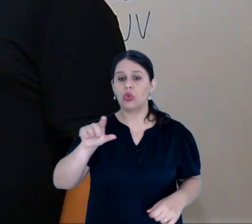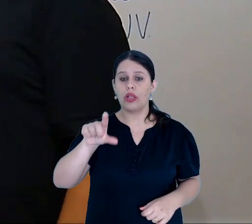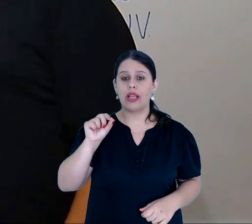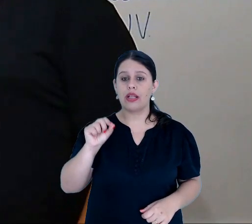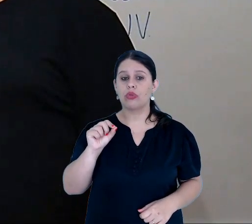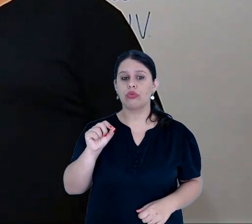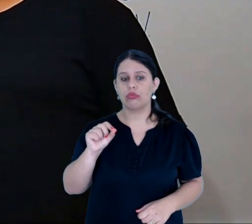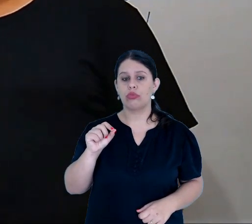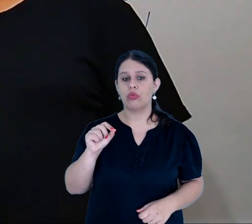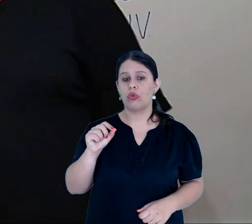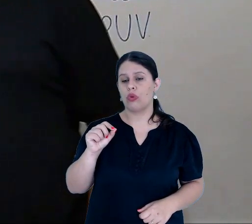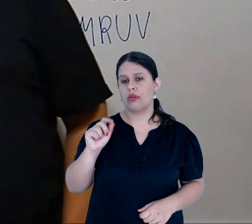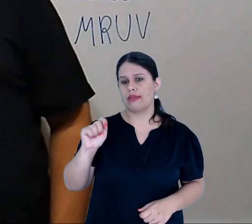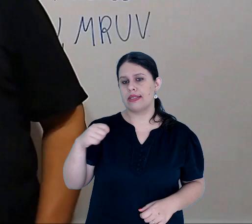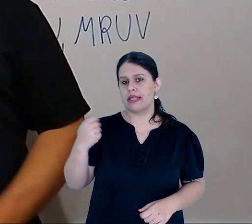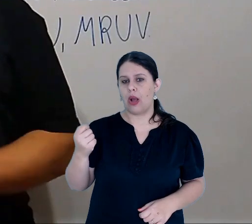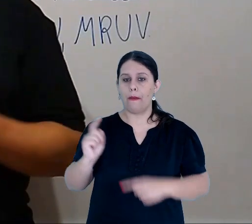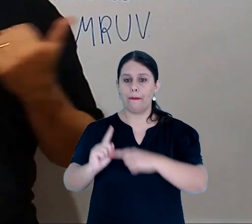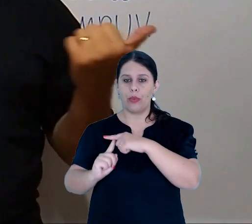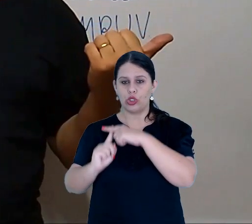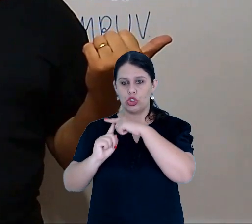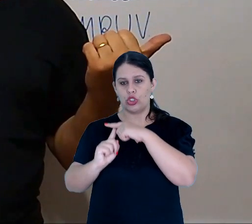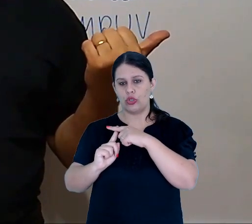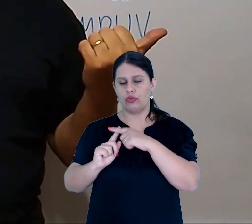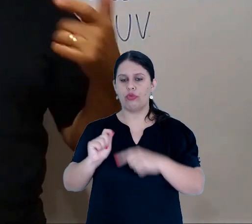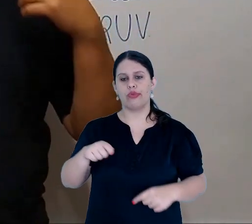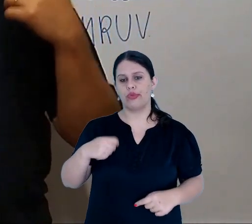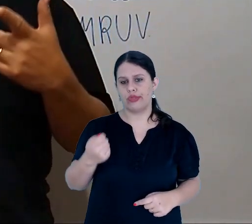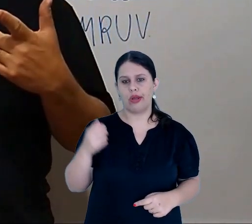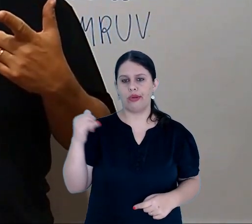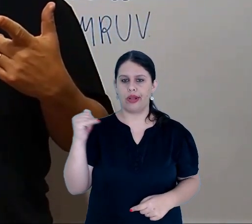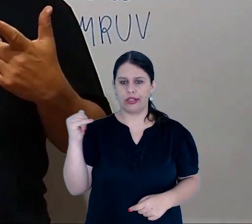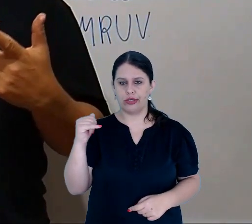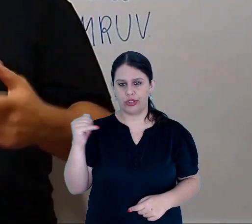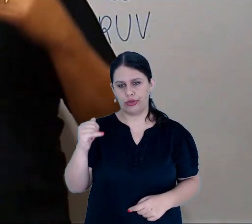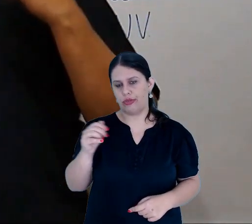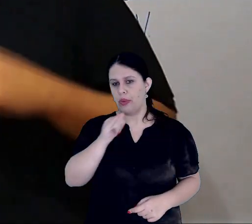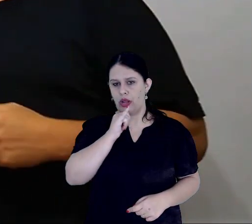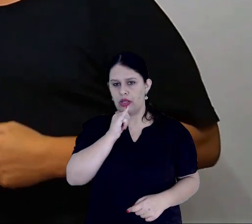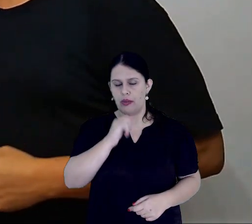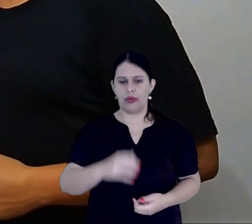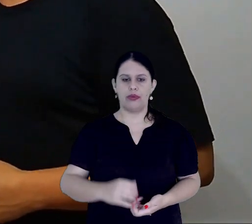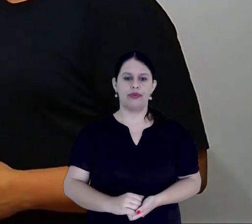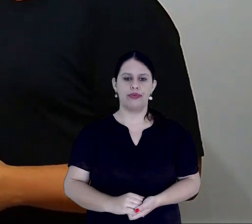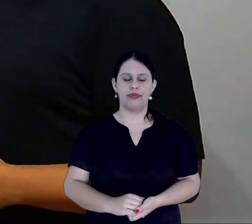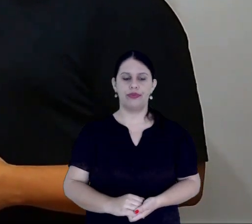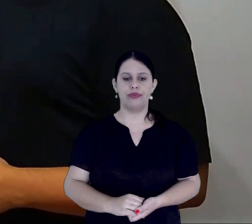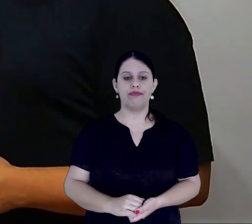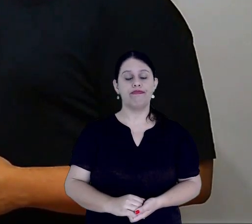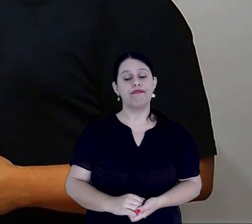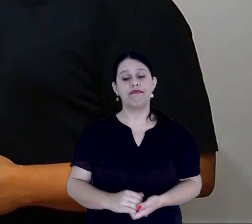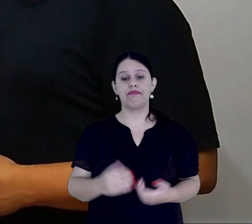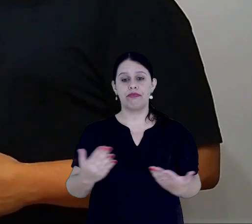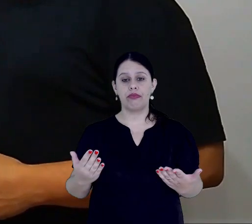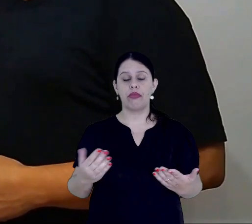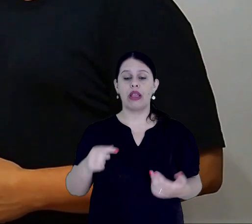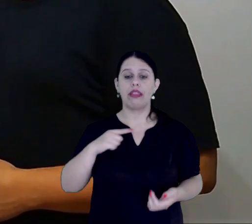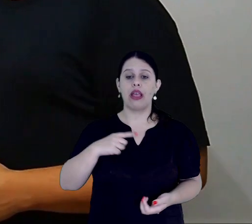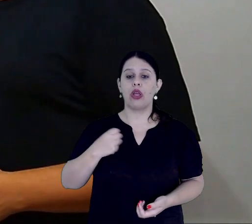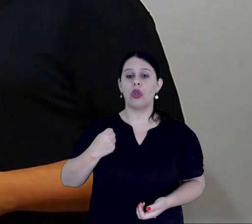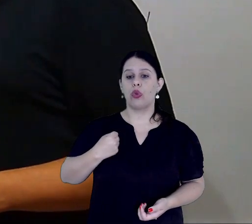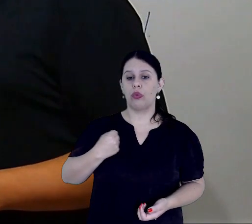sinal Sentido positivo, sentido negativo Legal? E neste caso, o que nós temos?